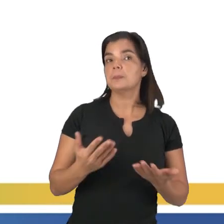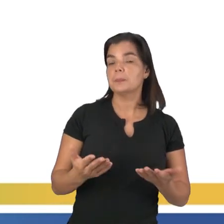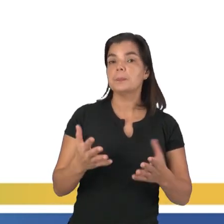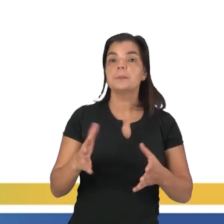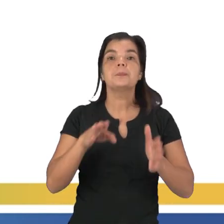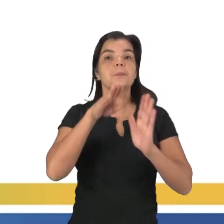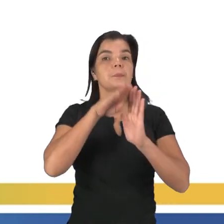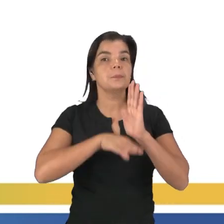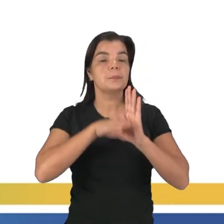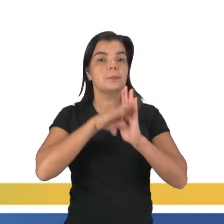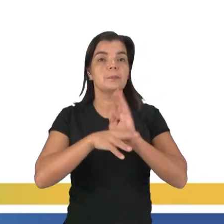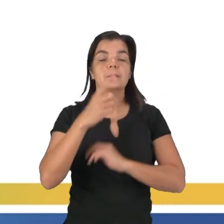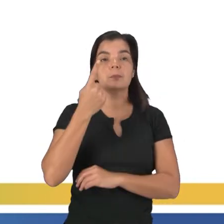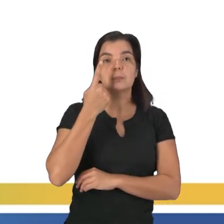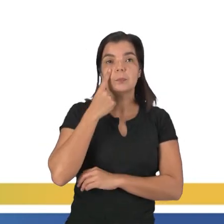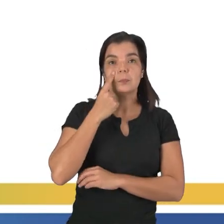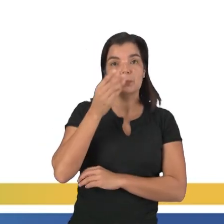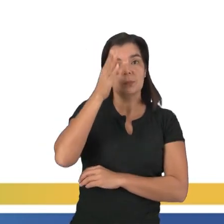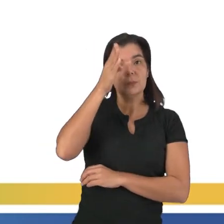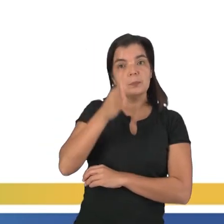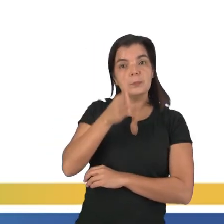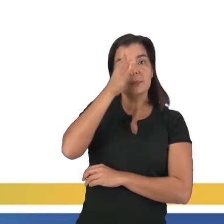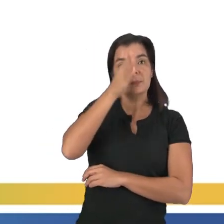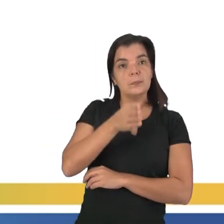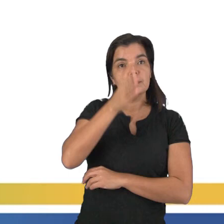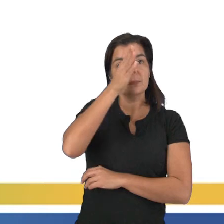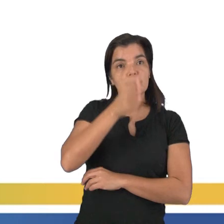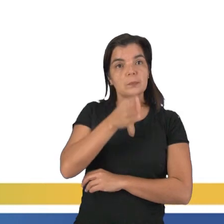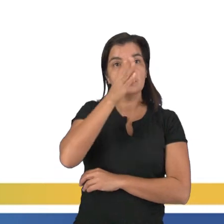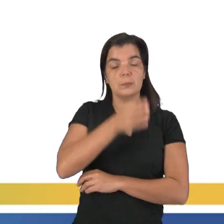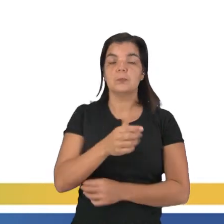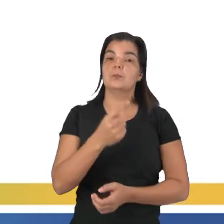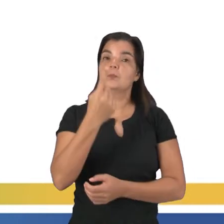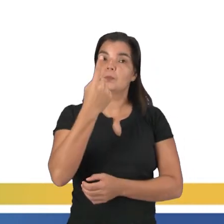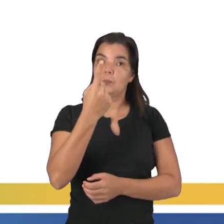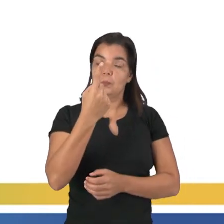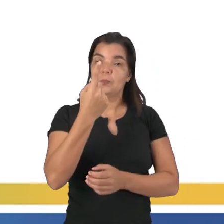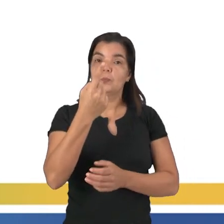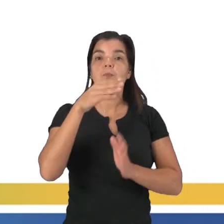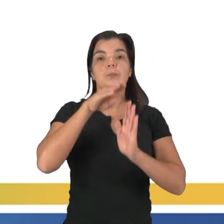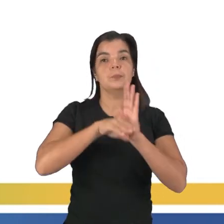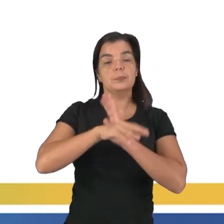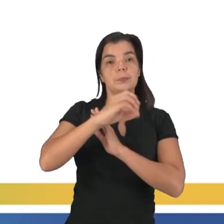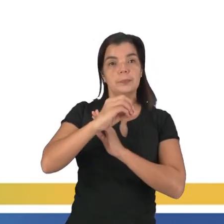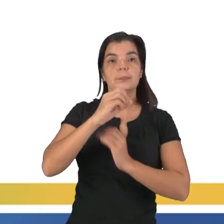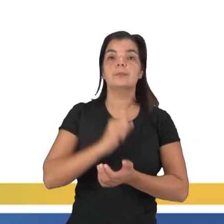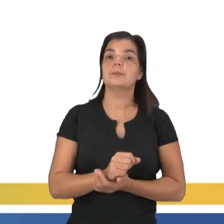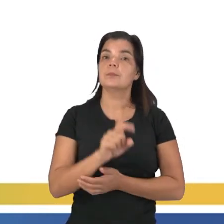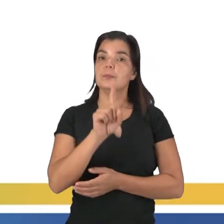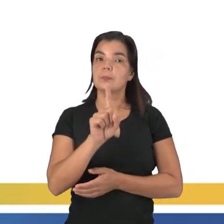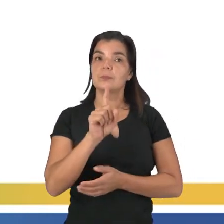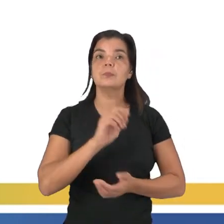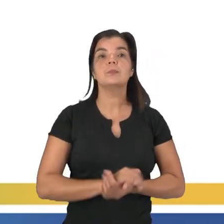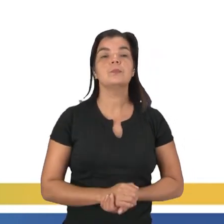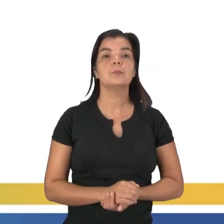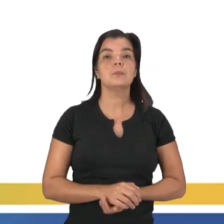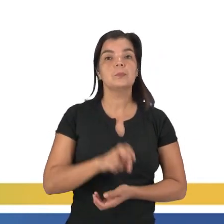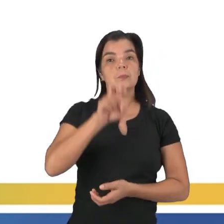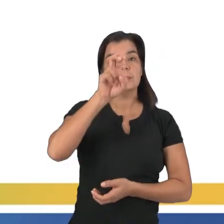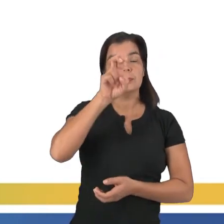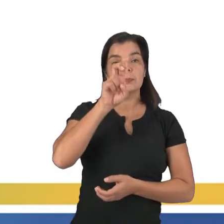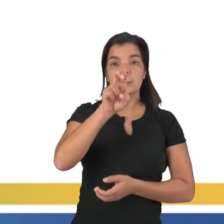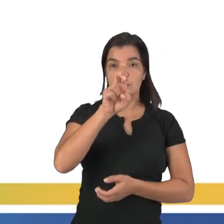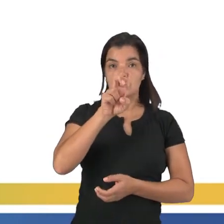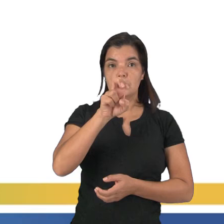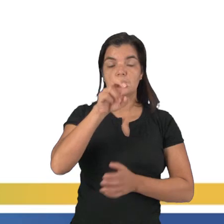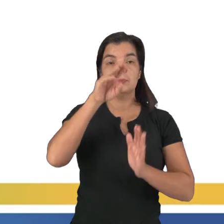a subtração, onde vamos olhar posição por posição. Então, na parte do milésimos, vamos ter 1 menos 0, que é igual a 1.